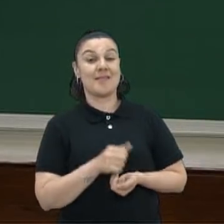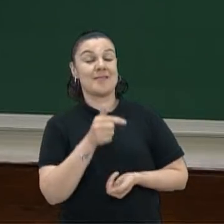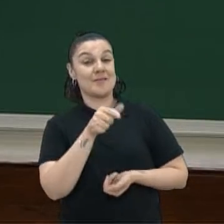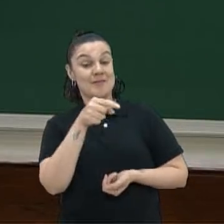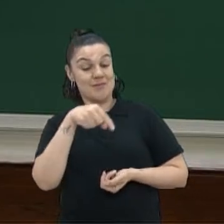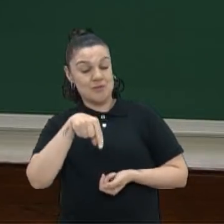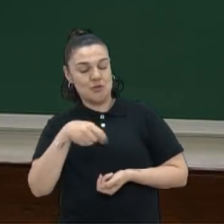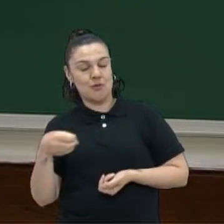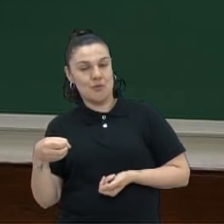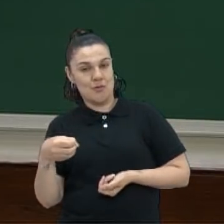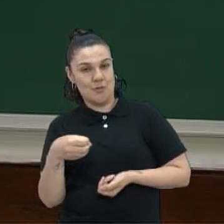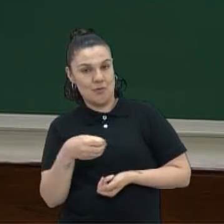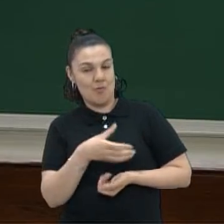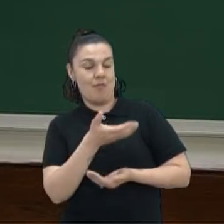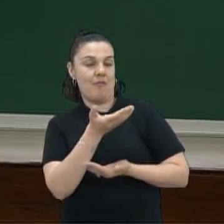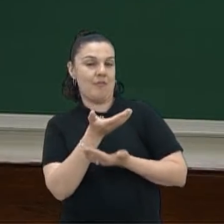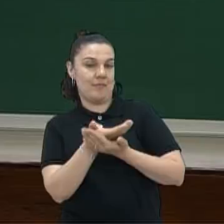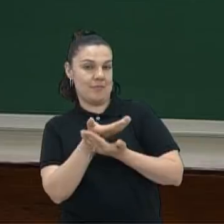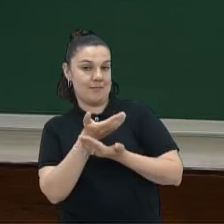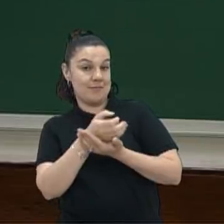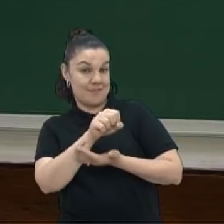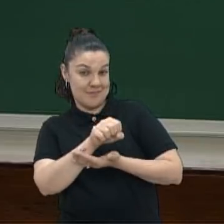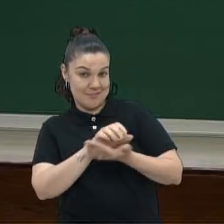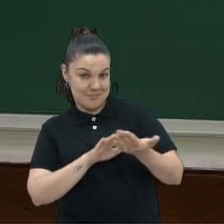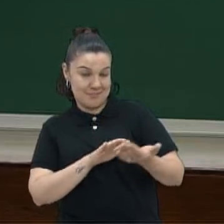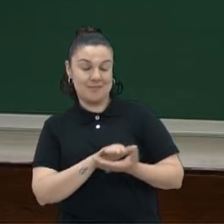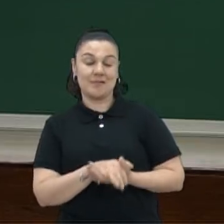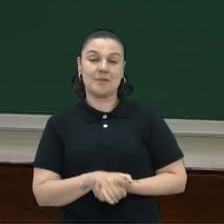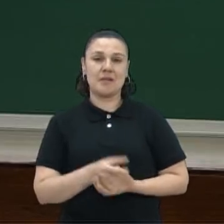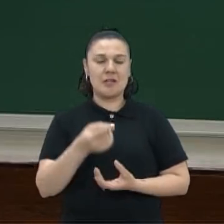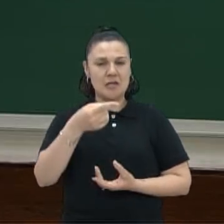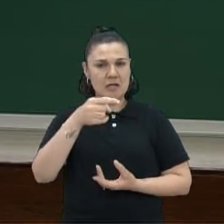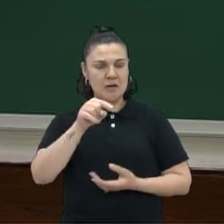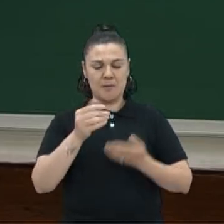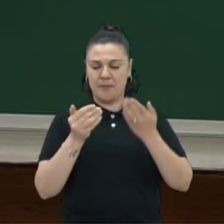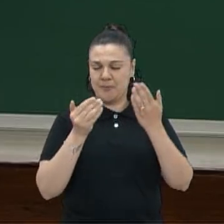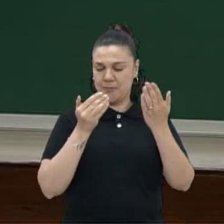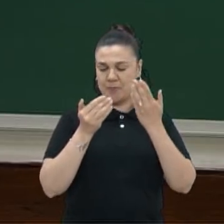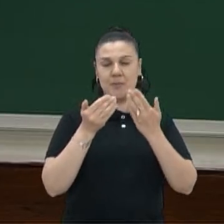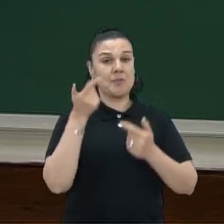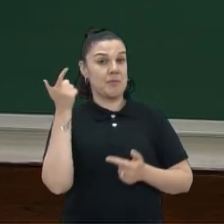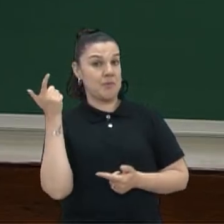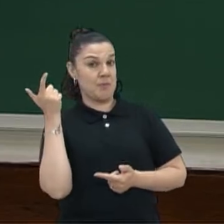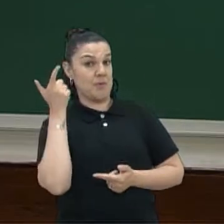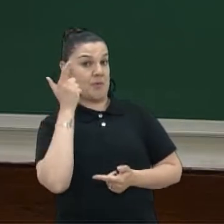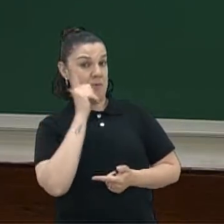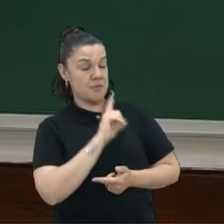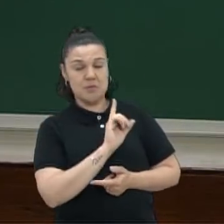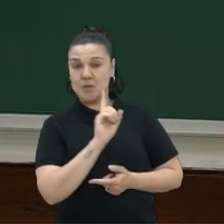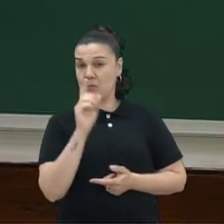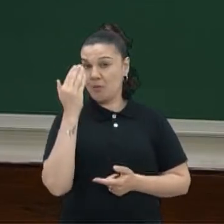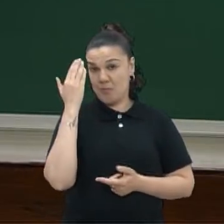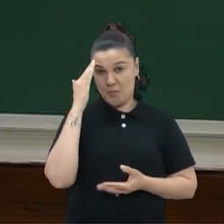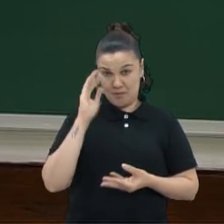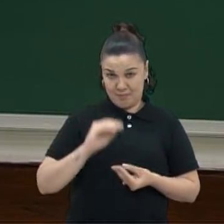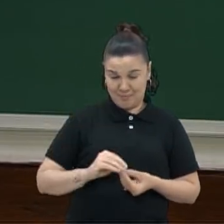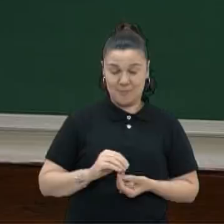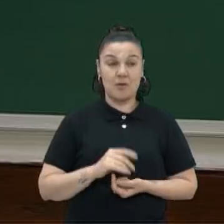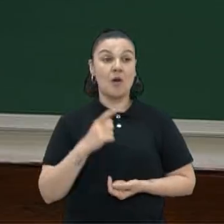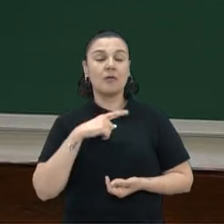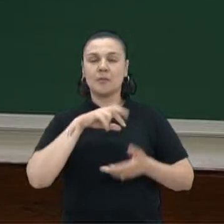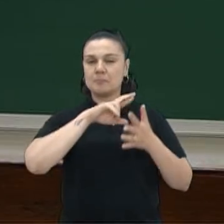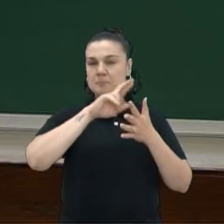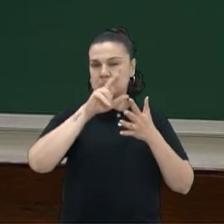Agora, nós vamos trabalhar mais um exercício para verificar se vocês conseguiram entender.